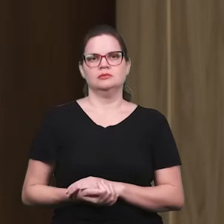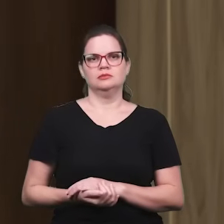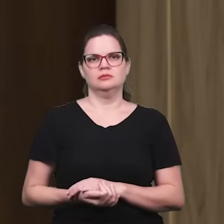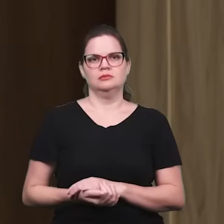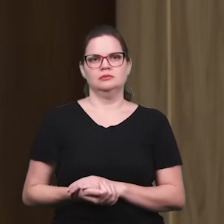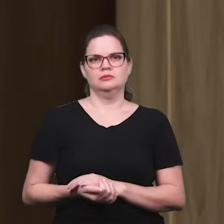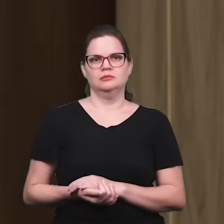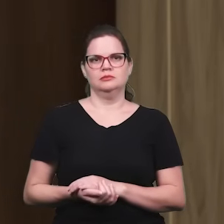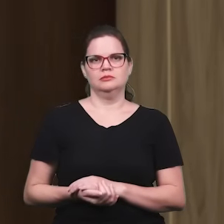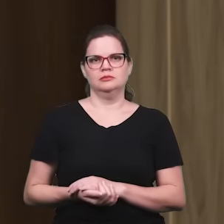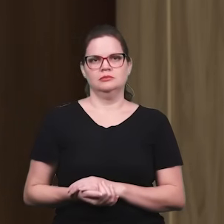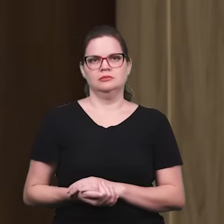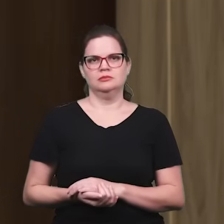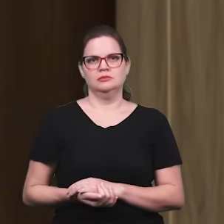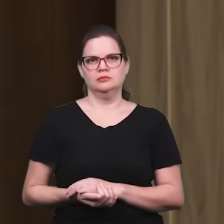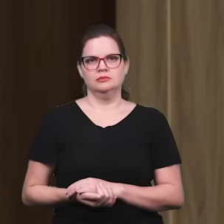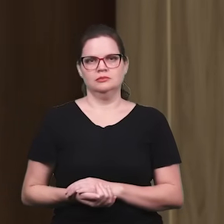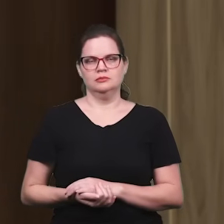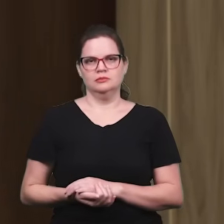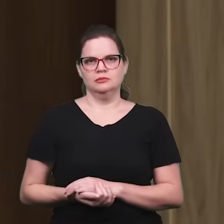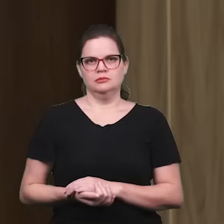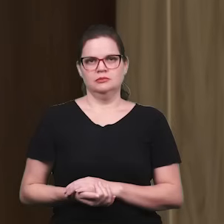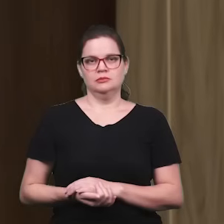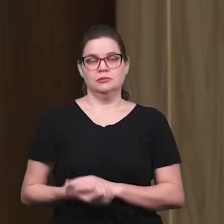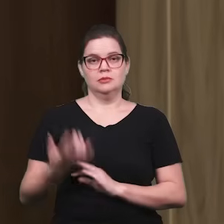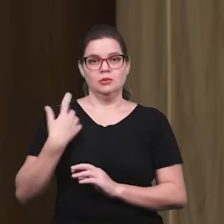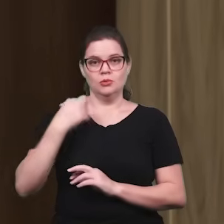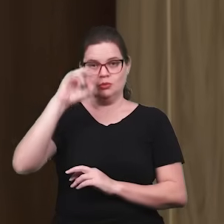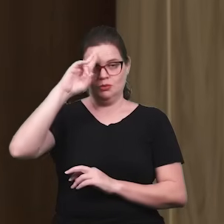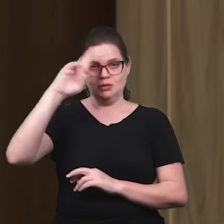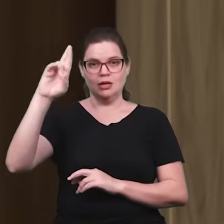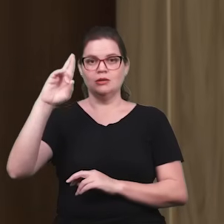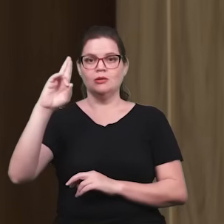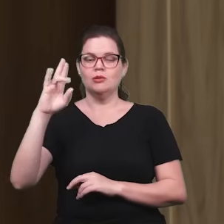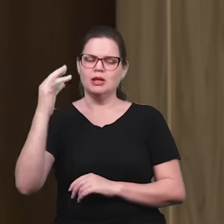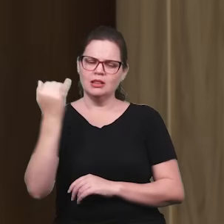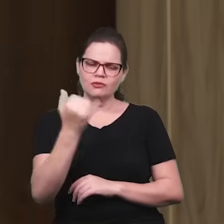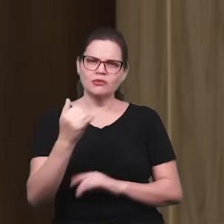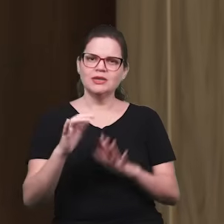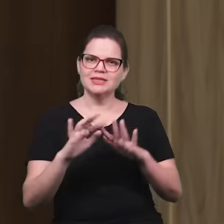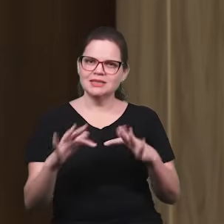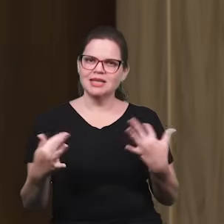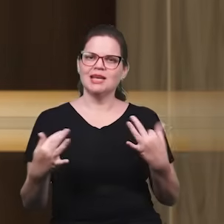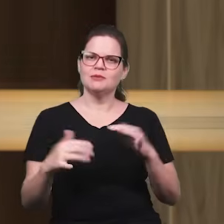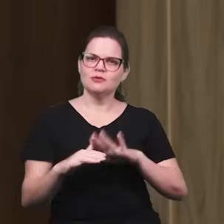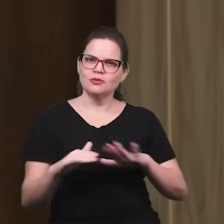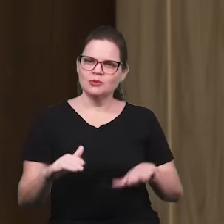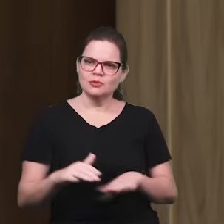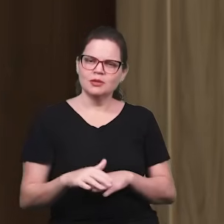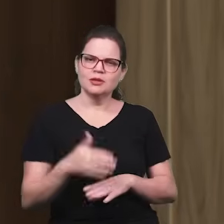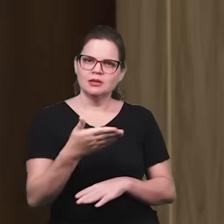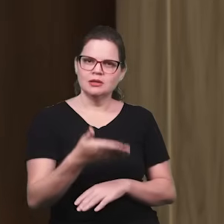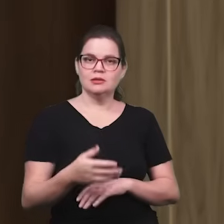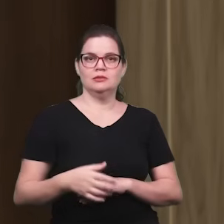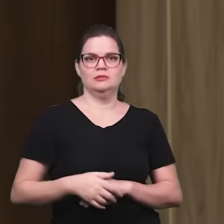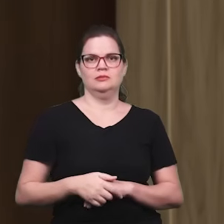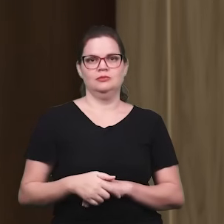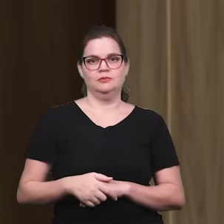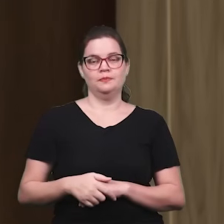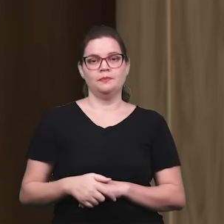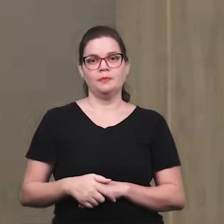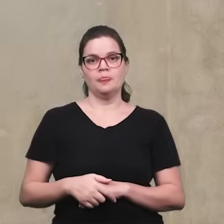Senhor, ele foi de uma forma humilde, né, digamos assim, Nicodemos, porque ele, sendo